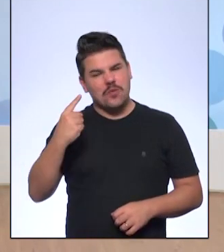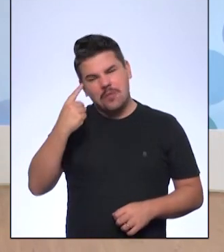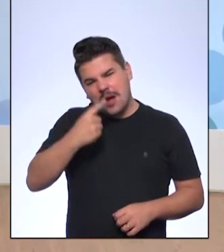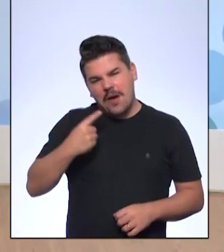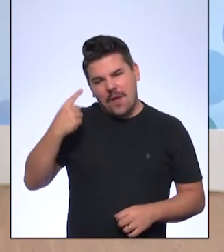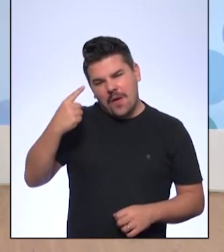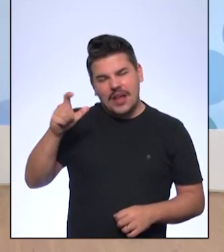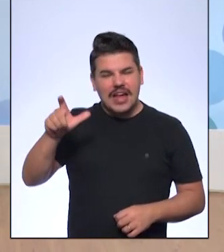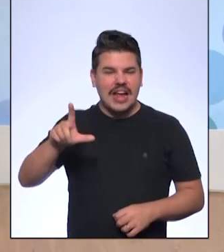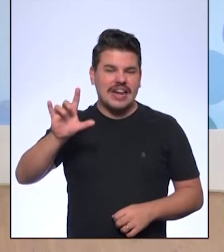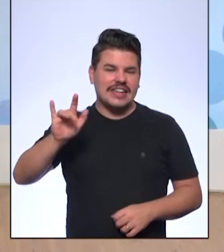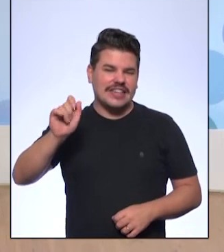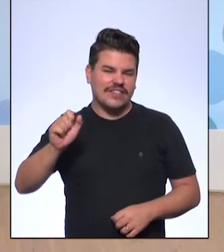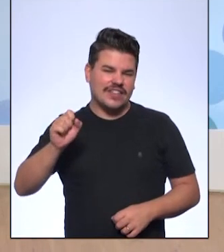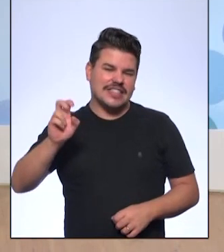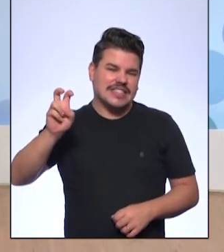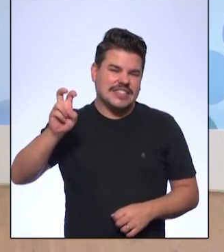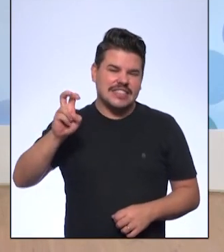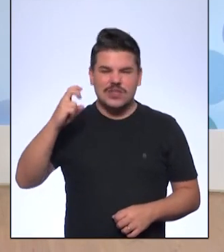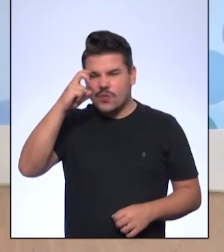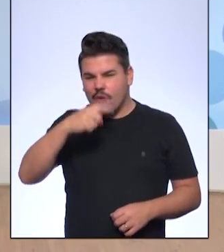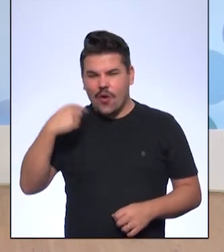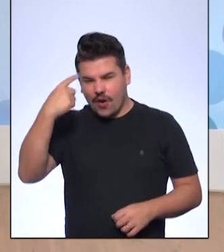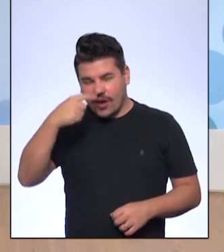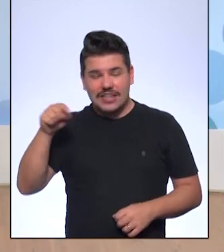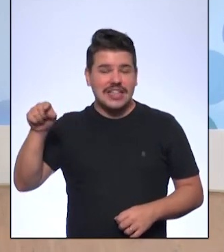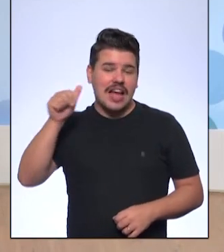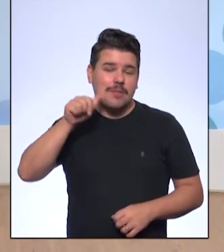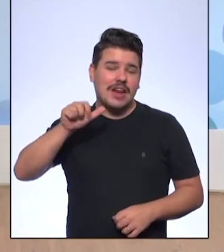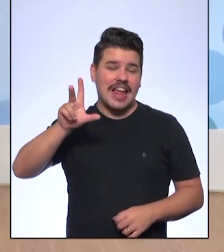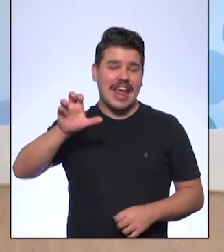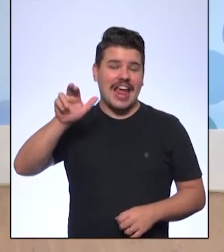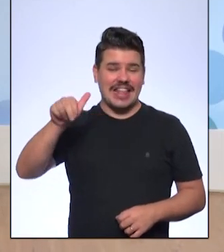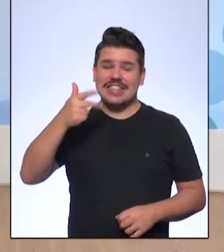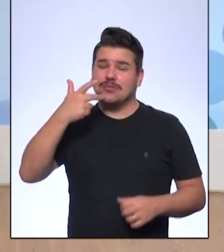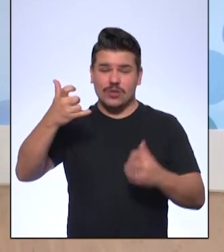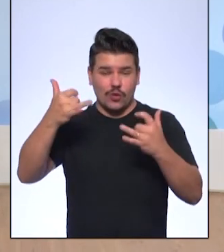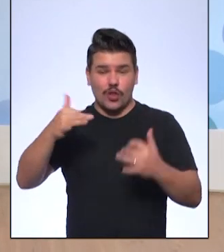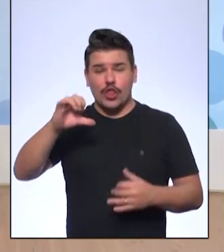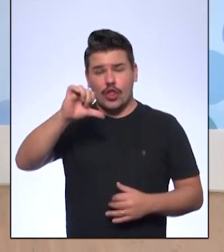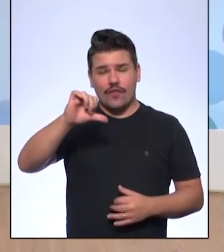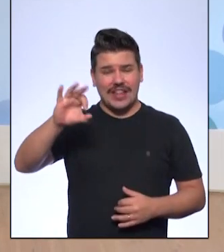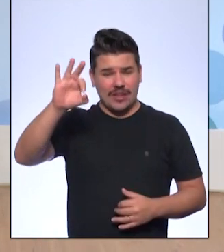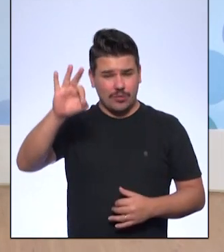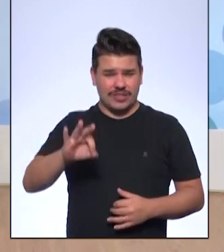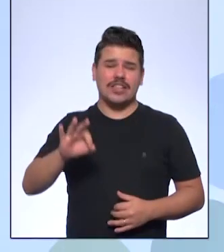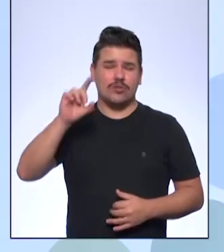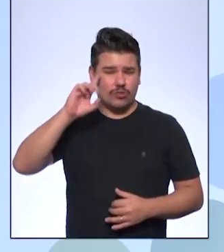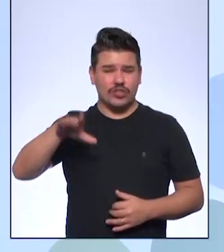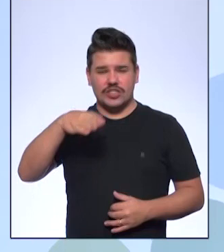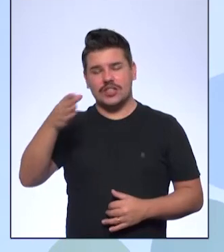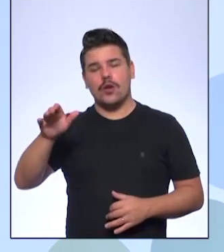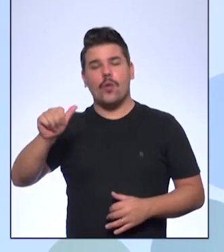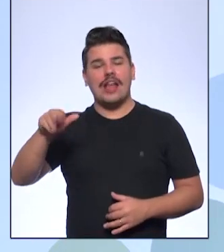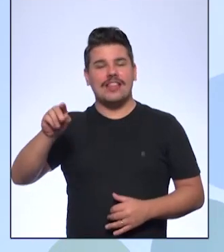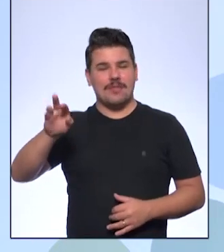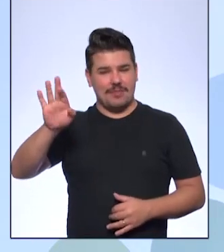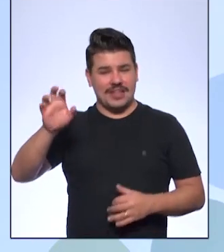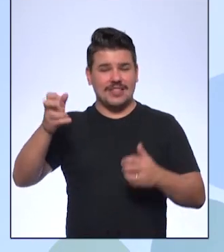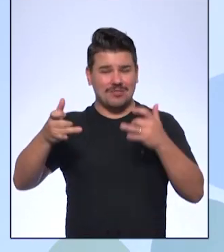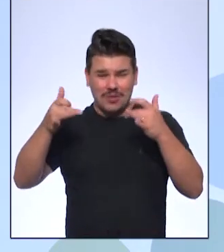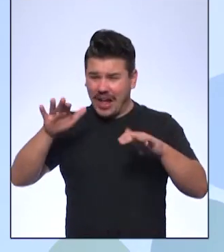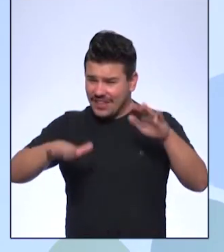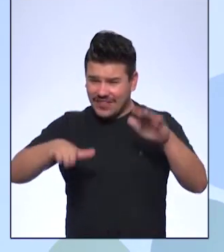5. Ellen, 90% do dia. Ademir, dependendo do dia, eu fico o